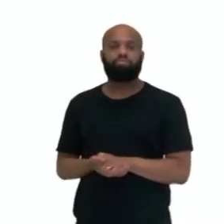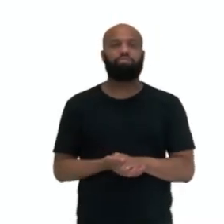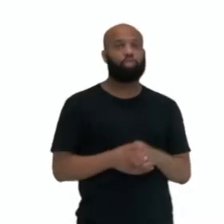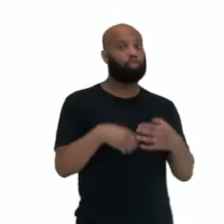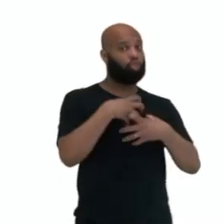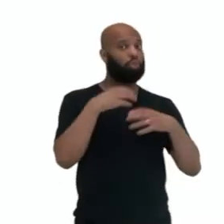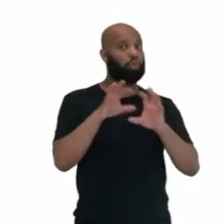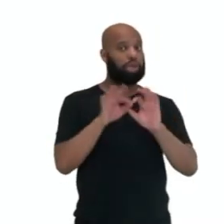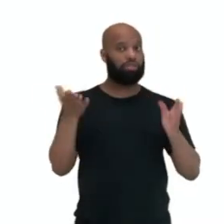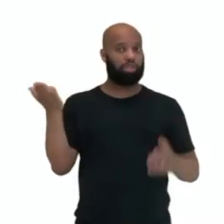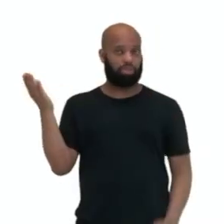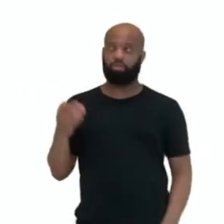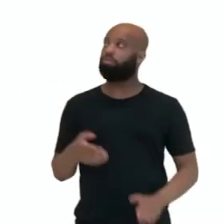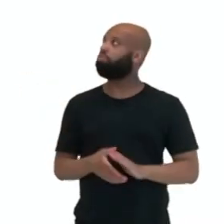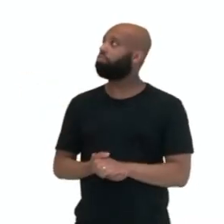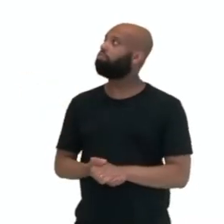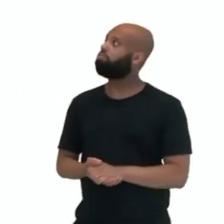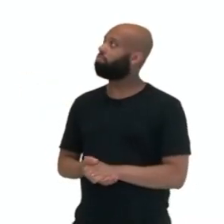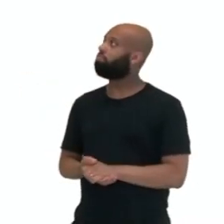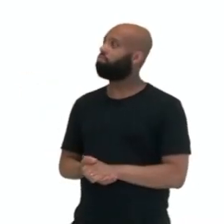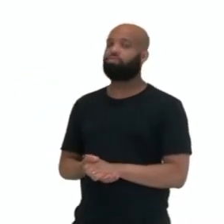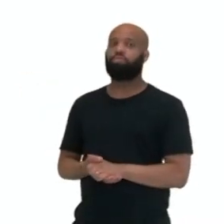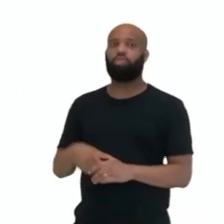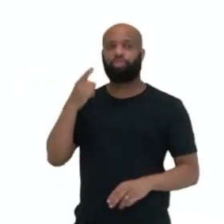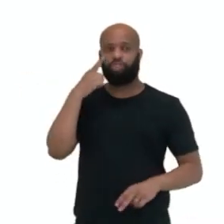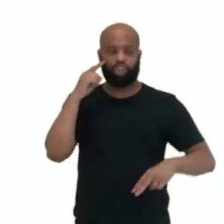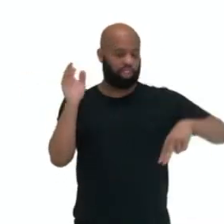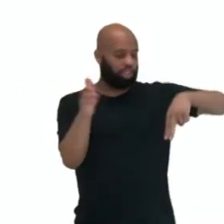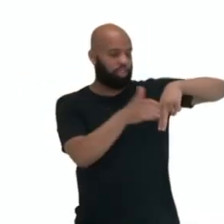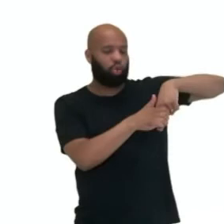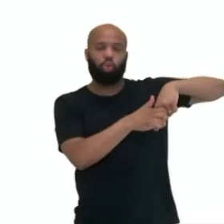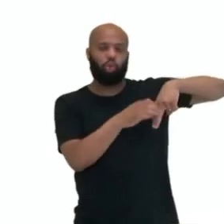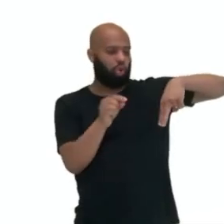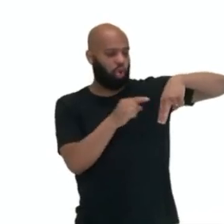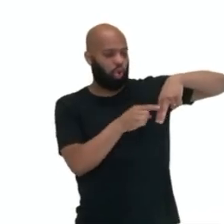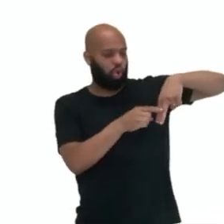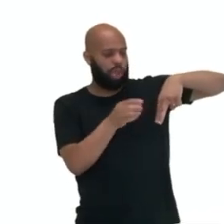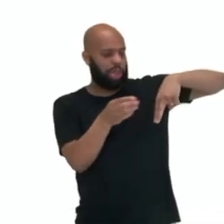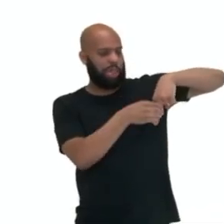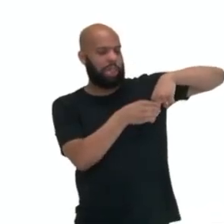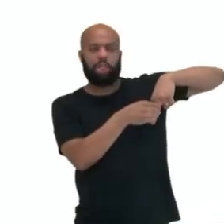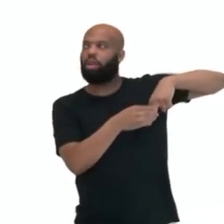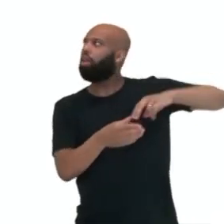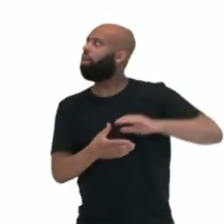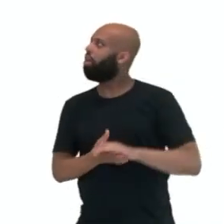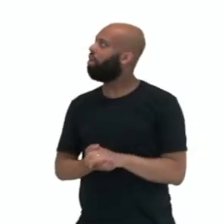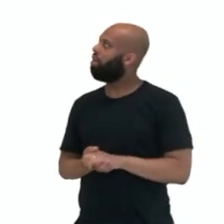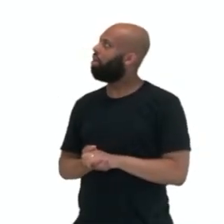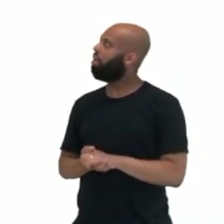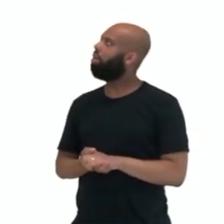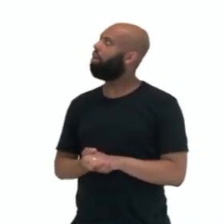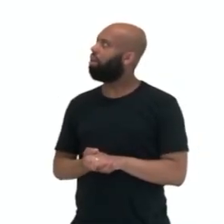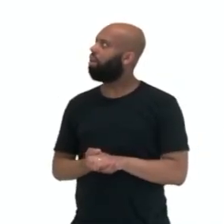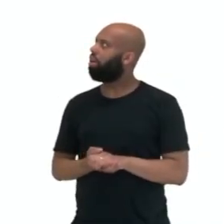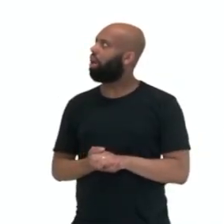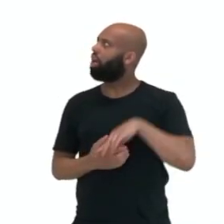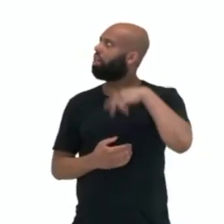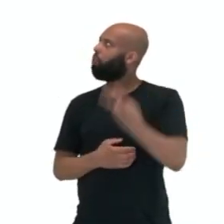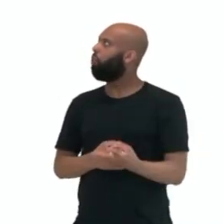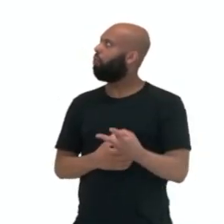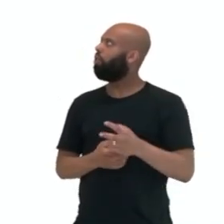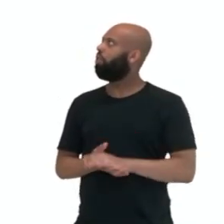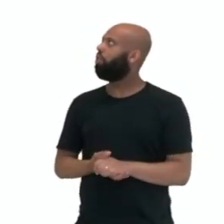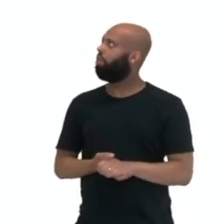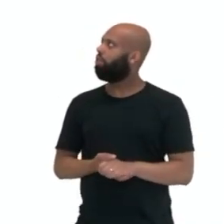livre. Ele está segurando ali o joelho e vai tentar derrubar e segurar o oponente. Reparem que ele